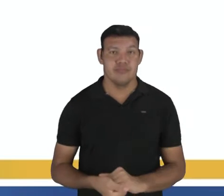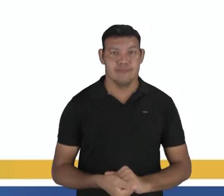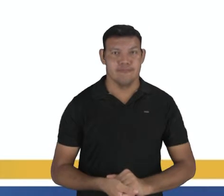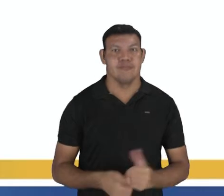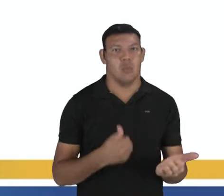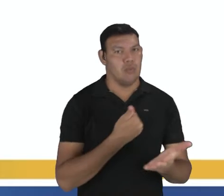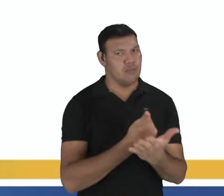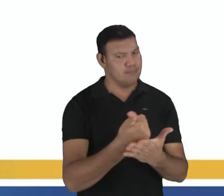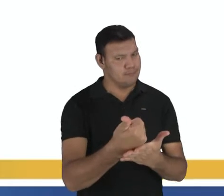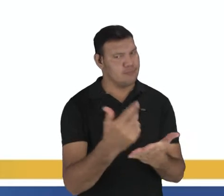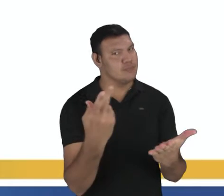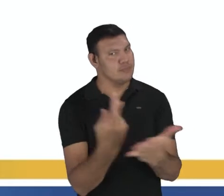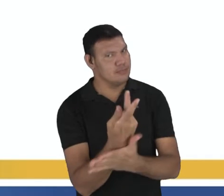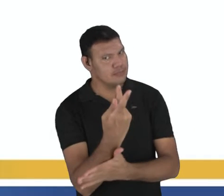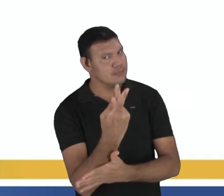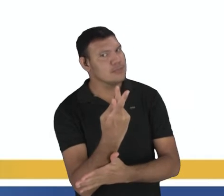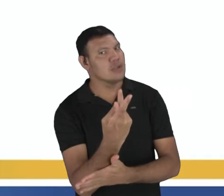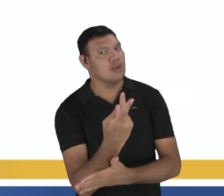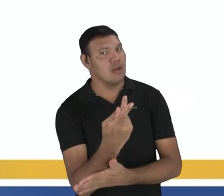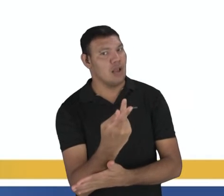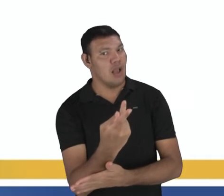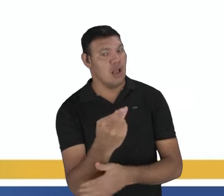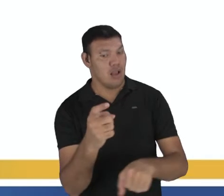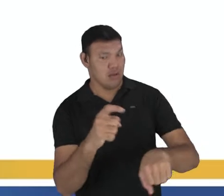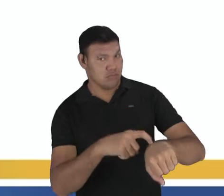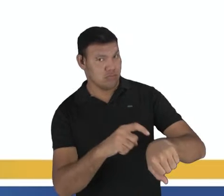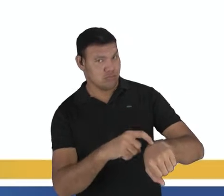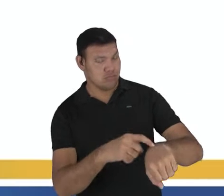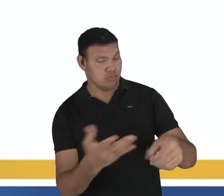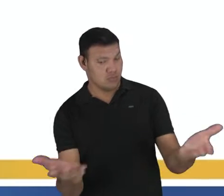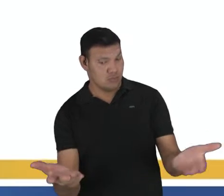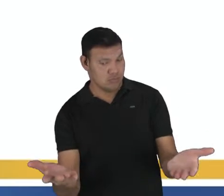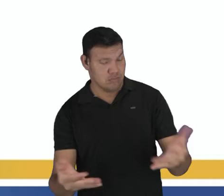que acabaram de acontecer.